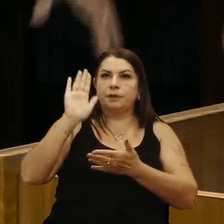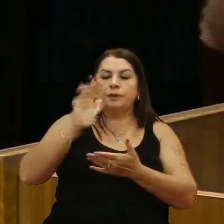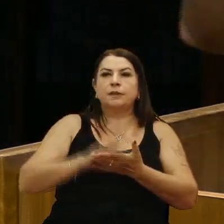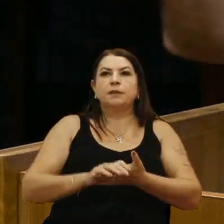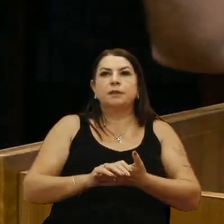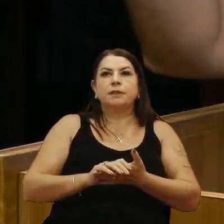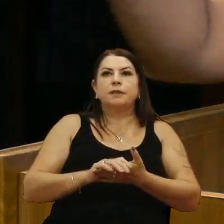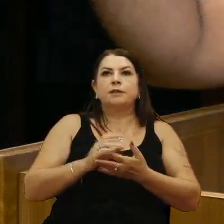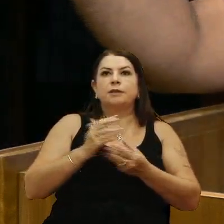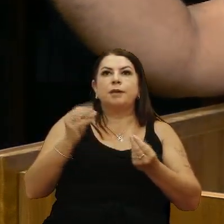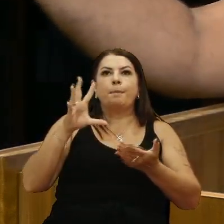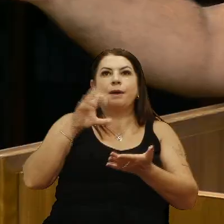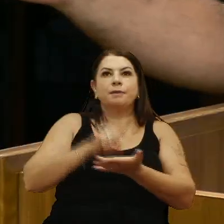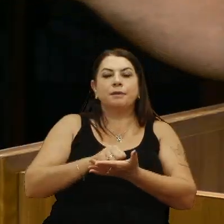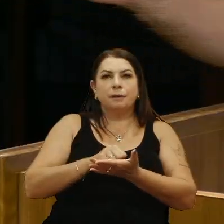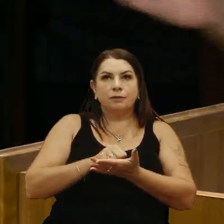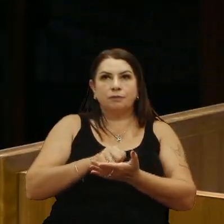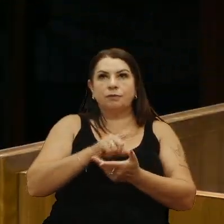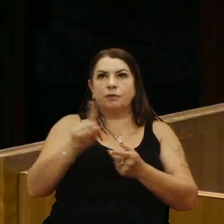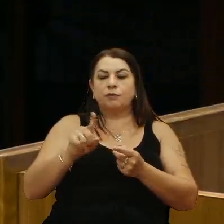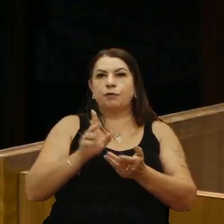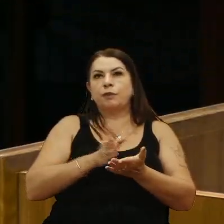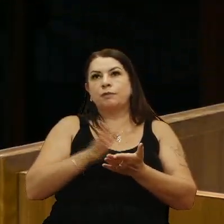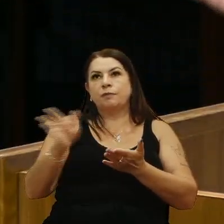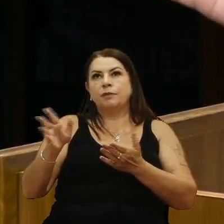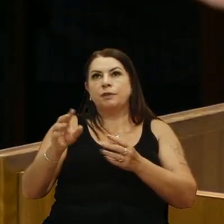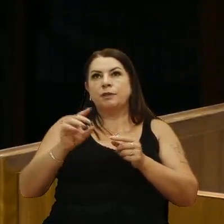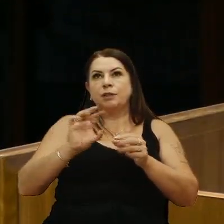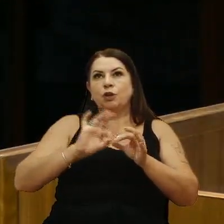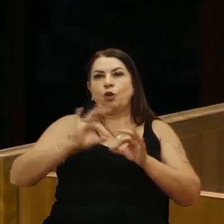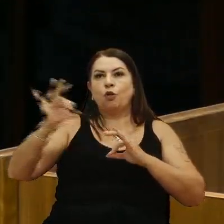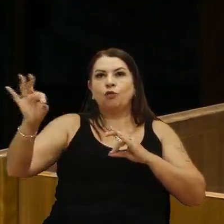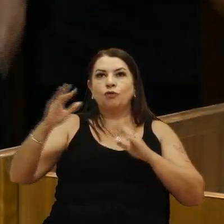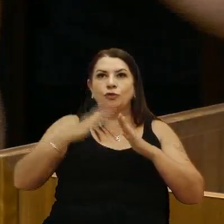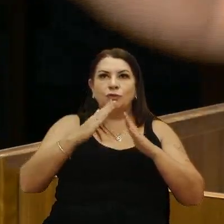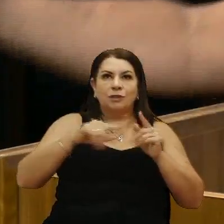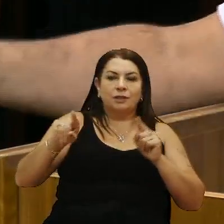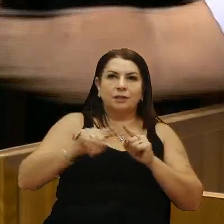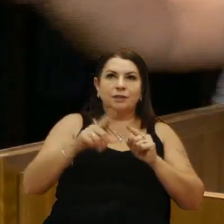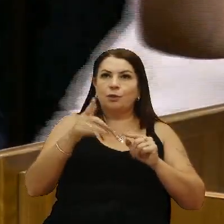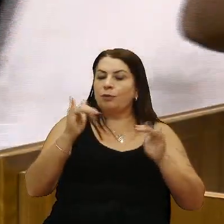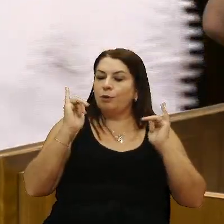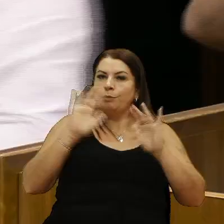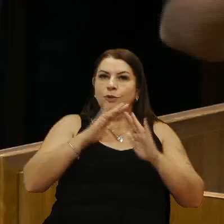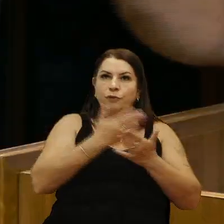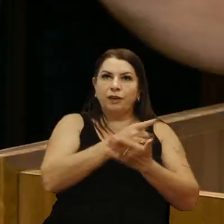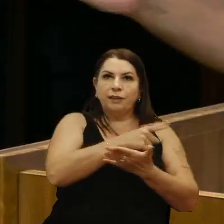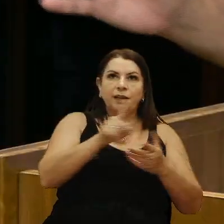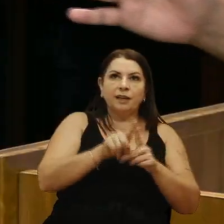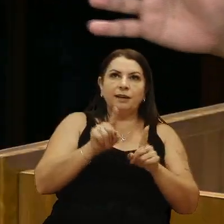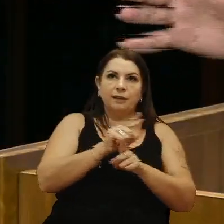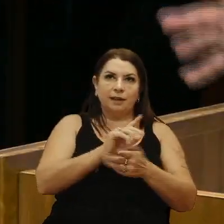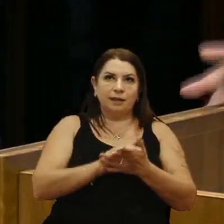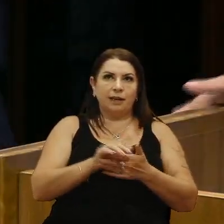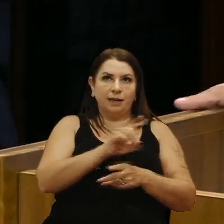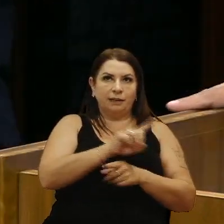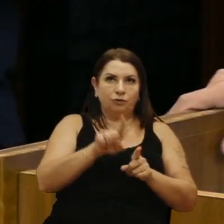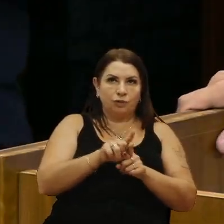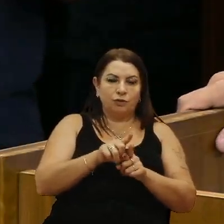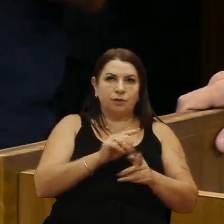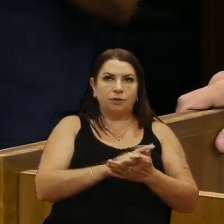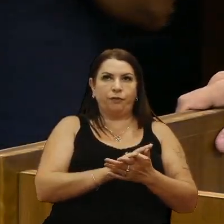Lucas, das matrículas que foram destinadas longe de casa, sem transporte escolar, sem linha do